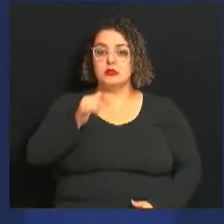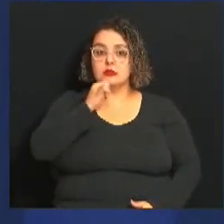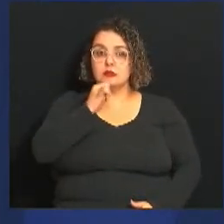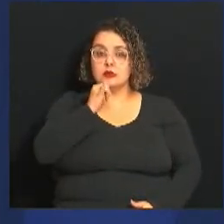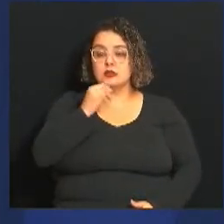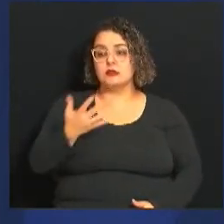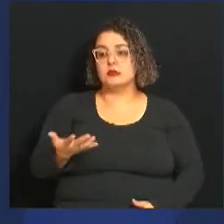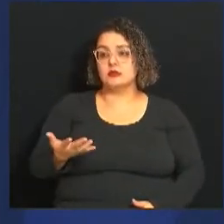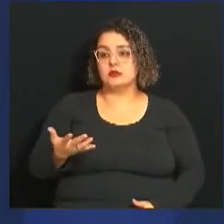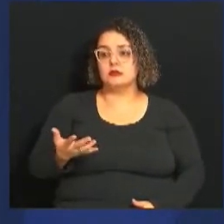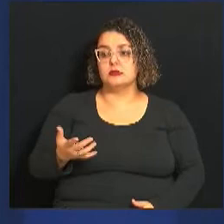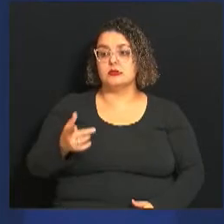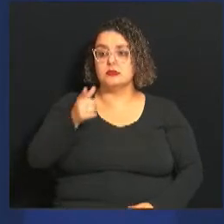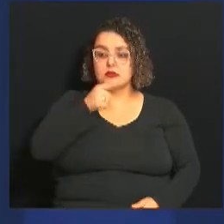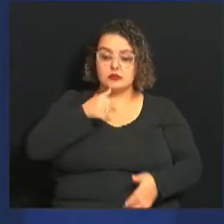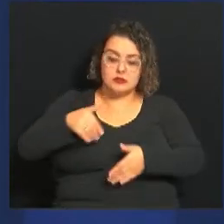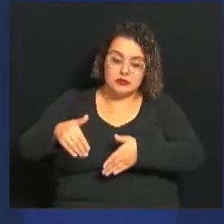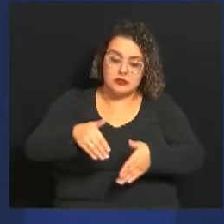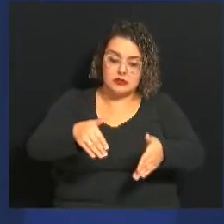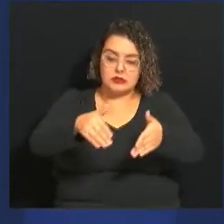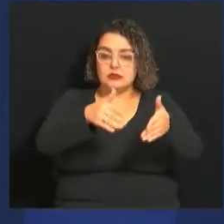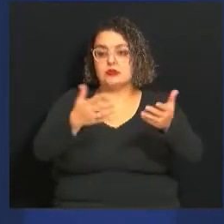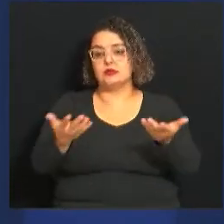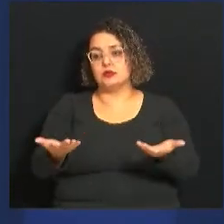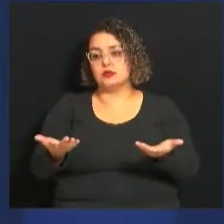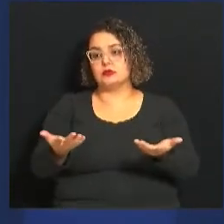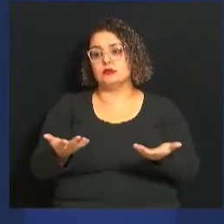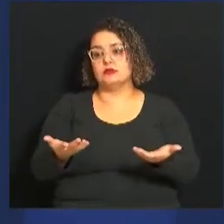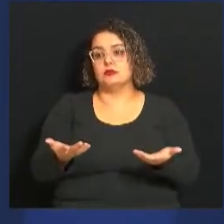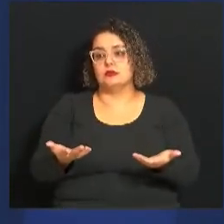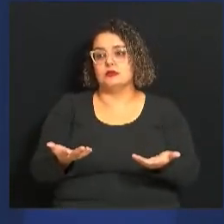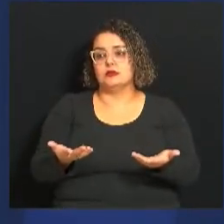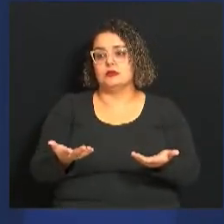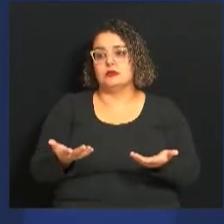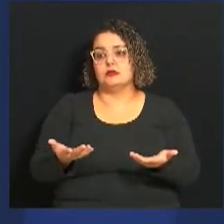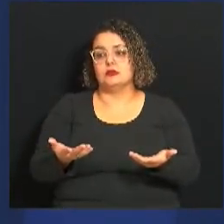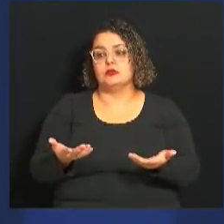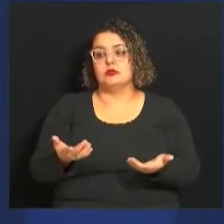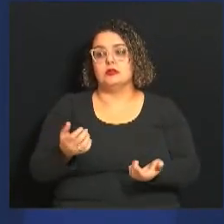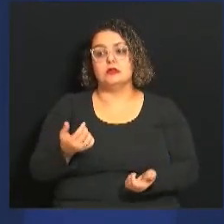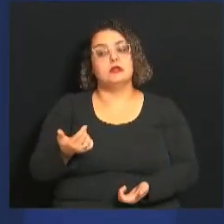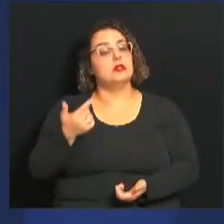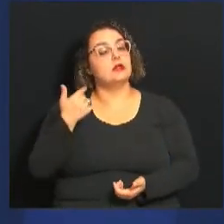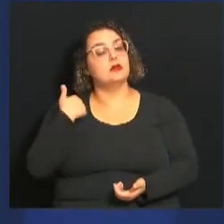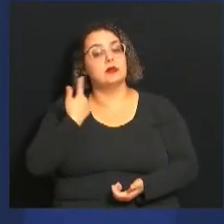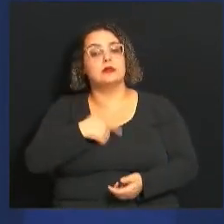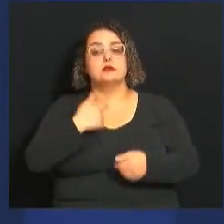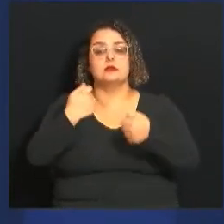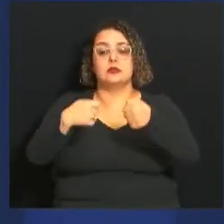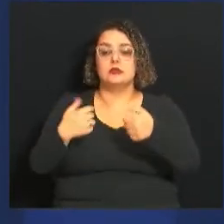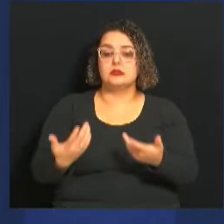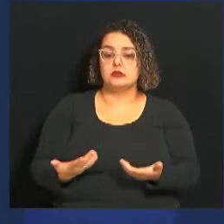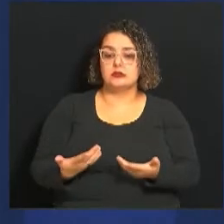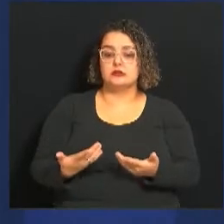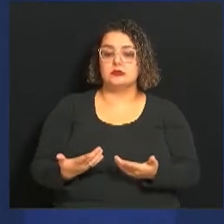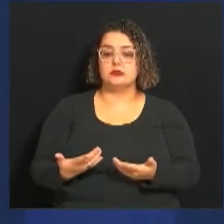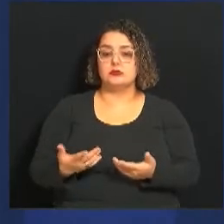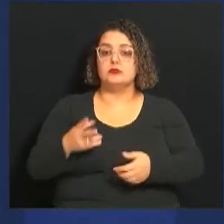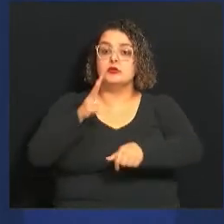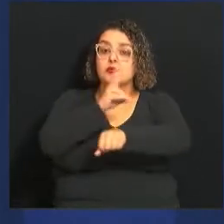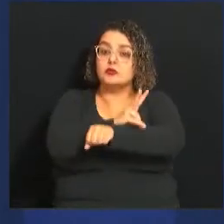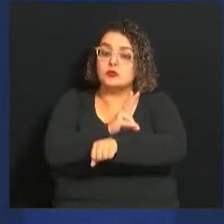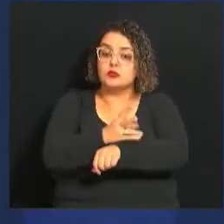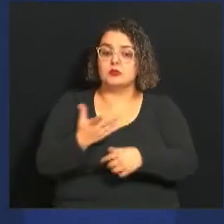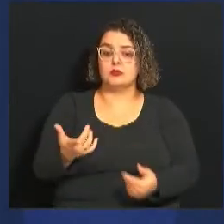questão das nascentes, né, enfim, né, nascentes de rio, de água, e a gente necessita muito essa proteção, precisa